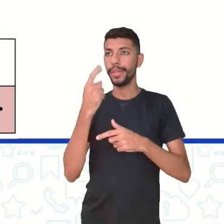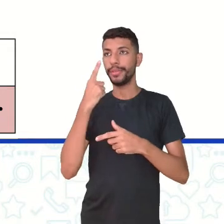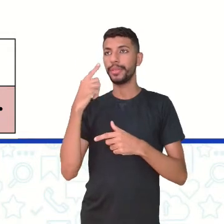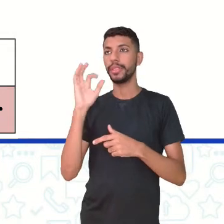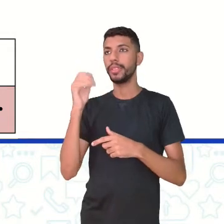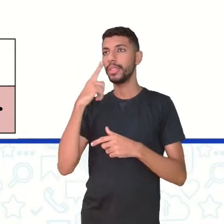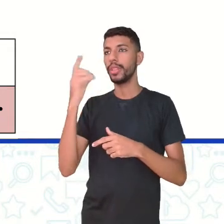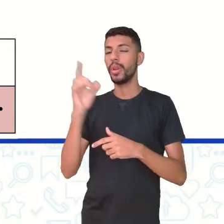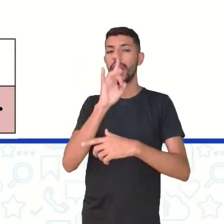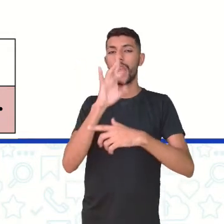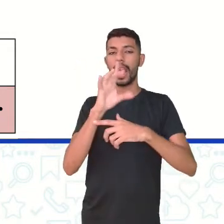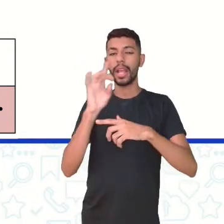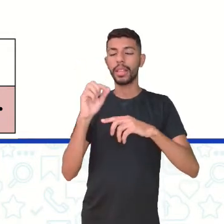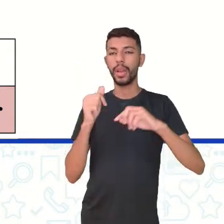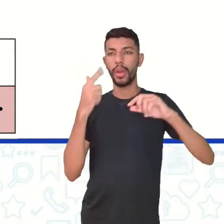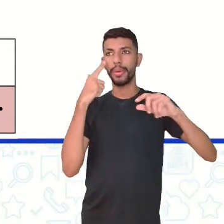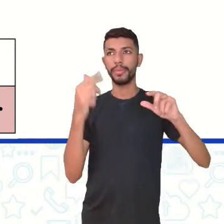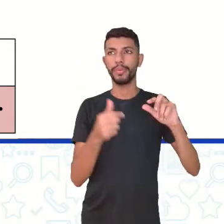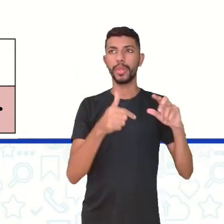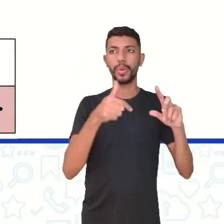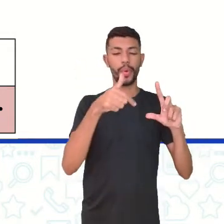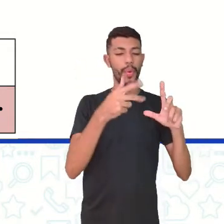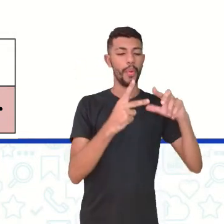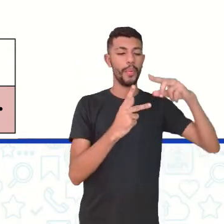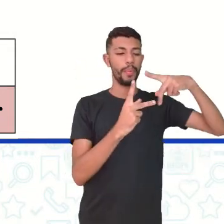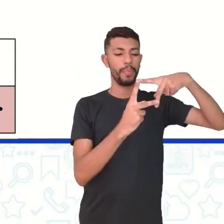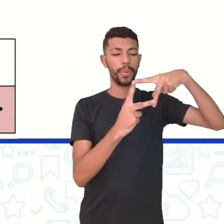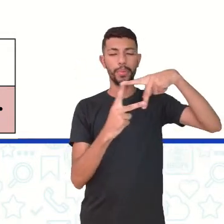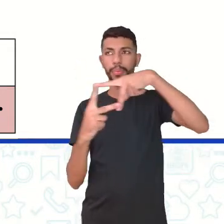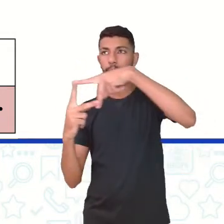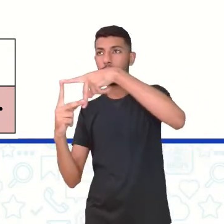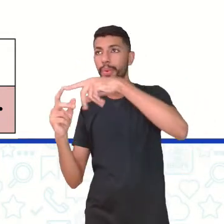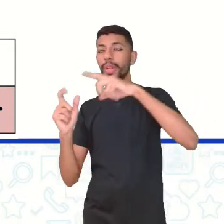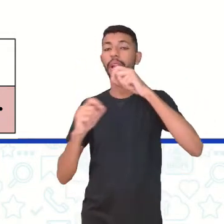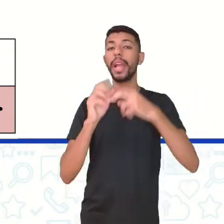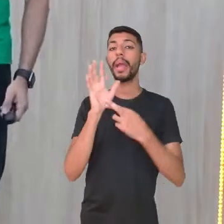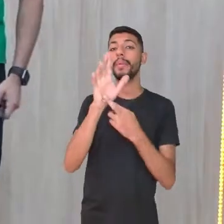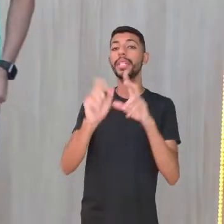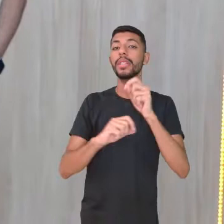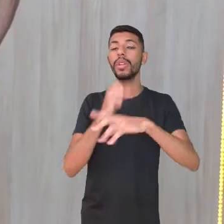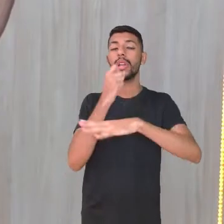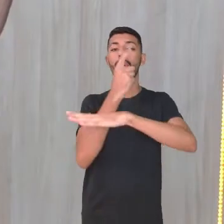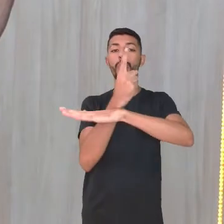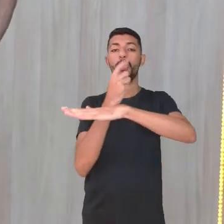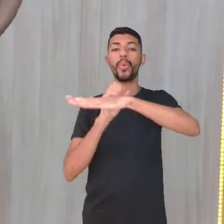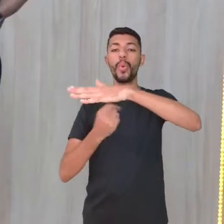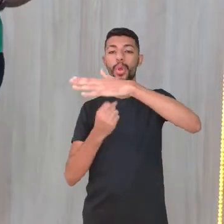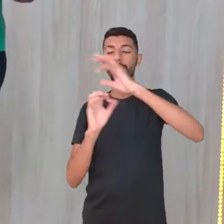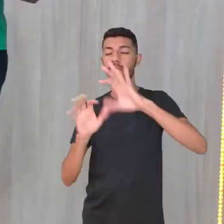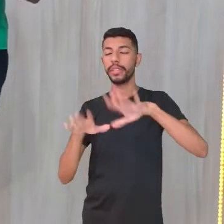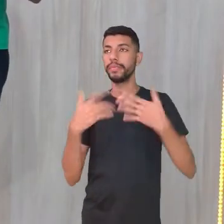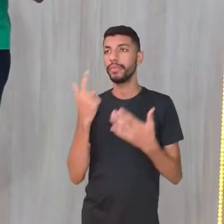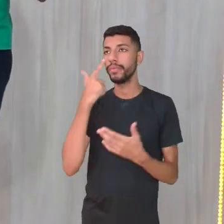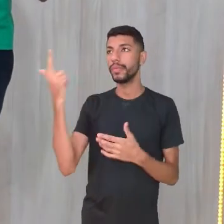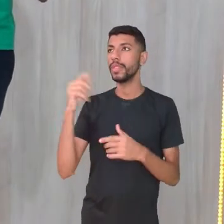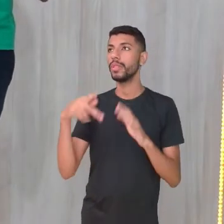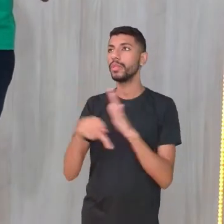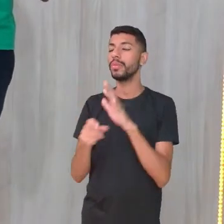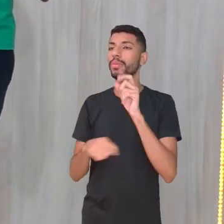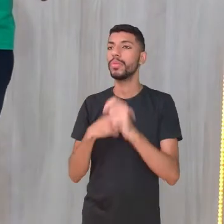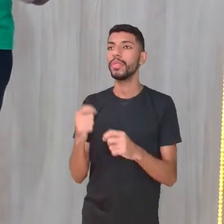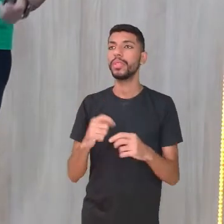aqui representa que fração? 1/8, beleza? Então, dessa partezinha aí de